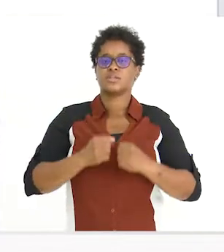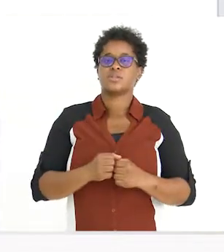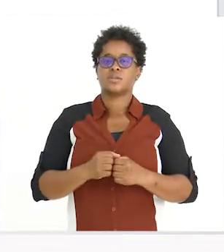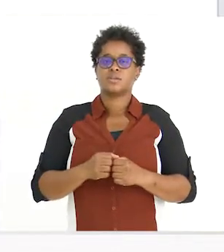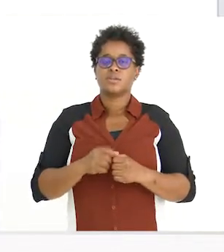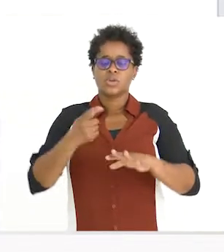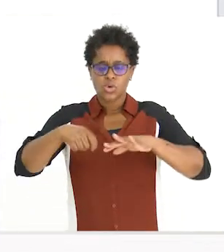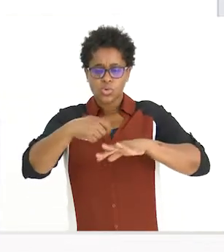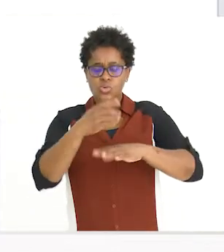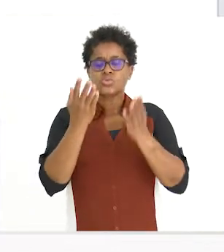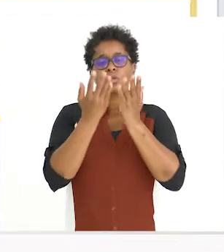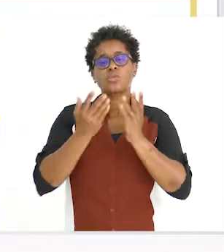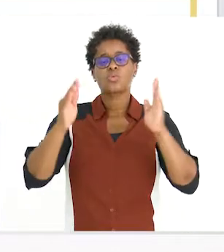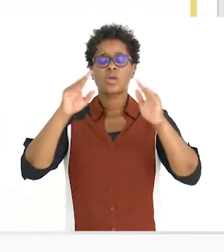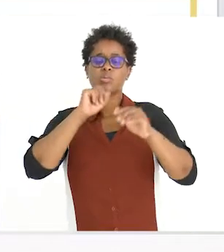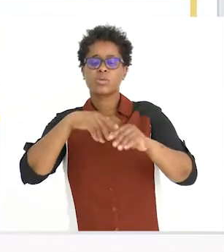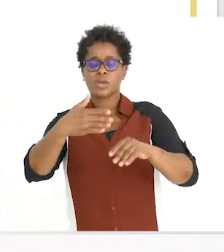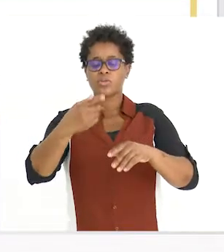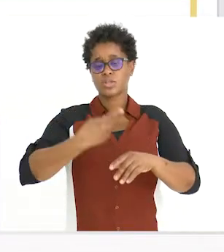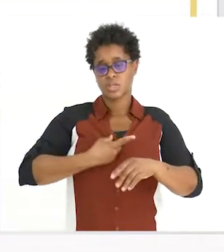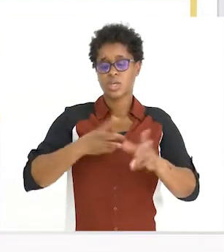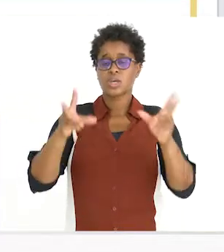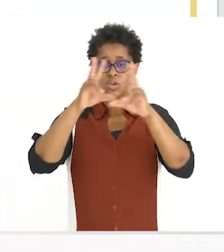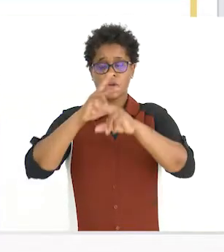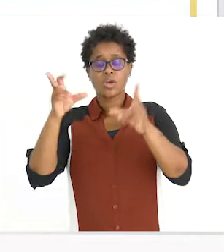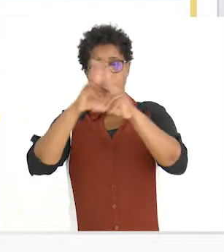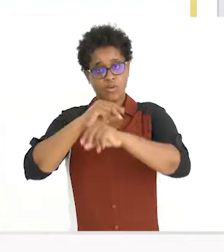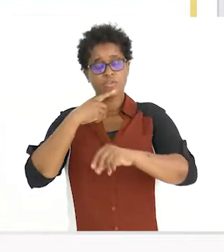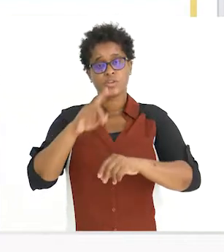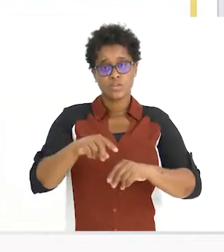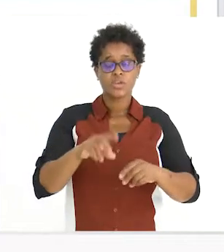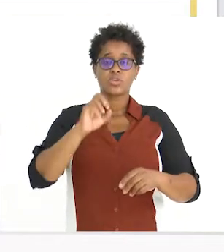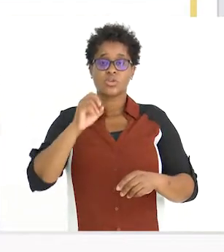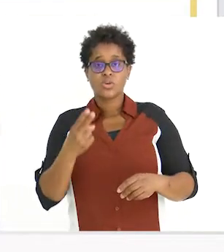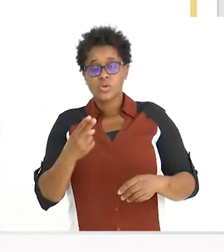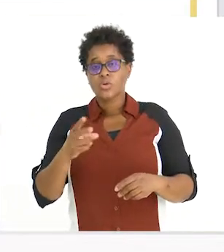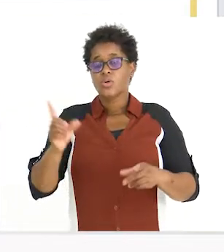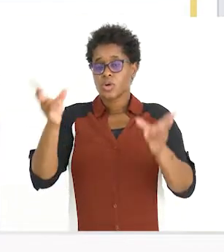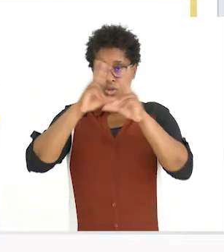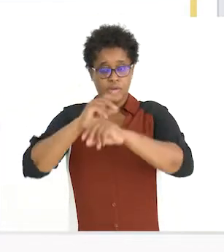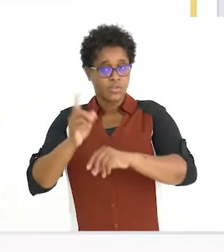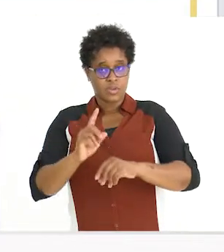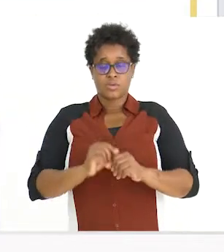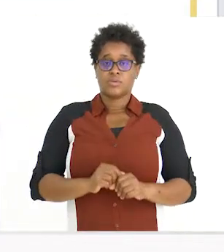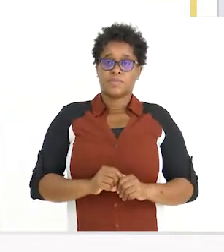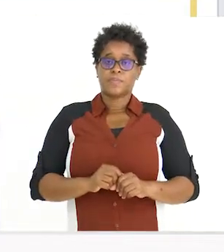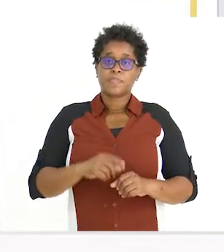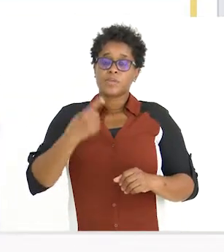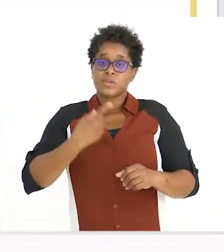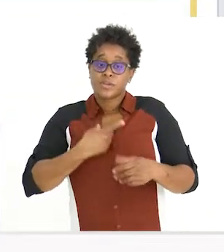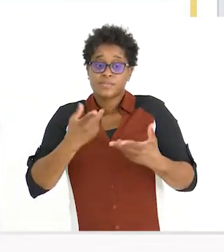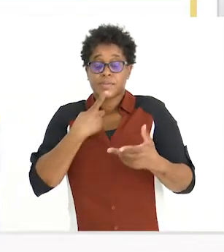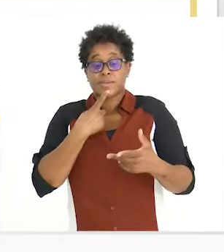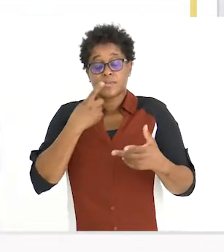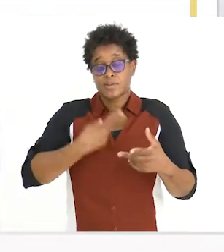Recursos naturais poderão ser renováveis e não renováveis. Entende-se como sendo recursos